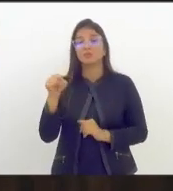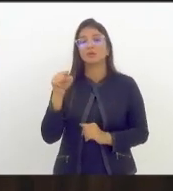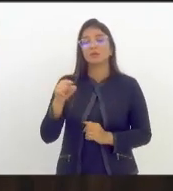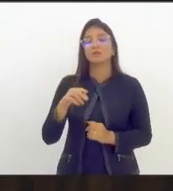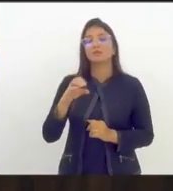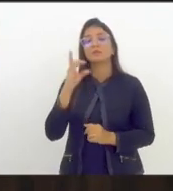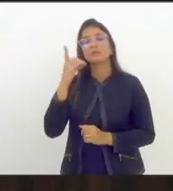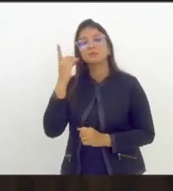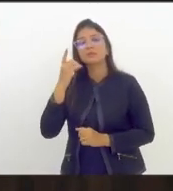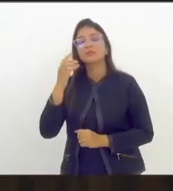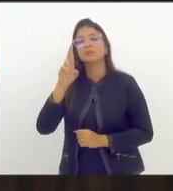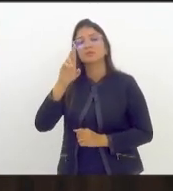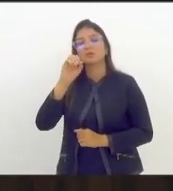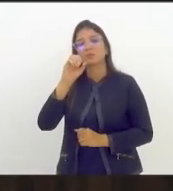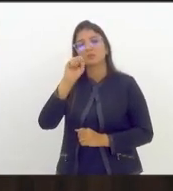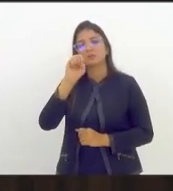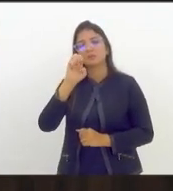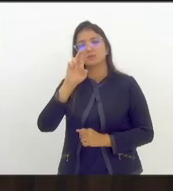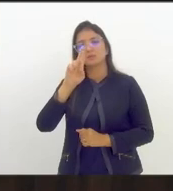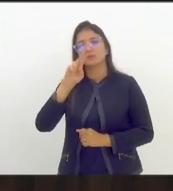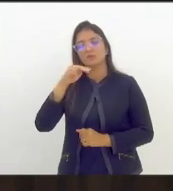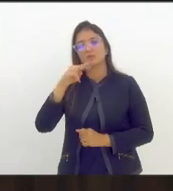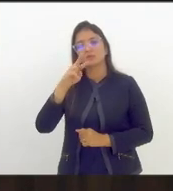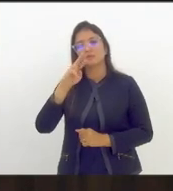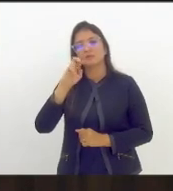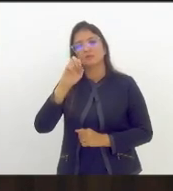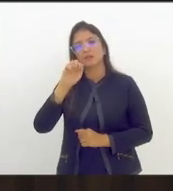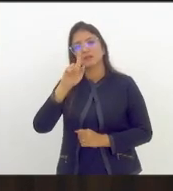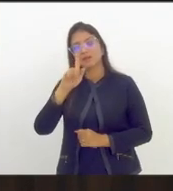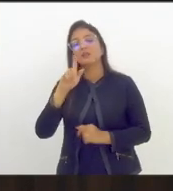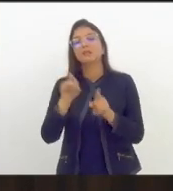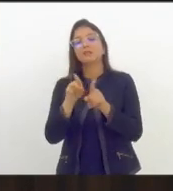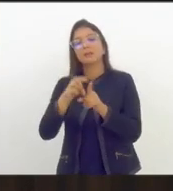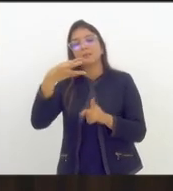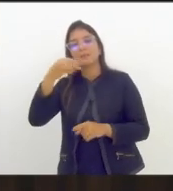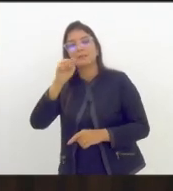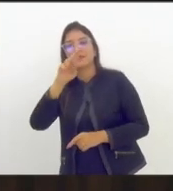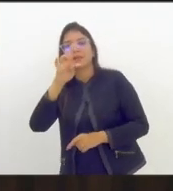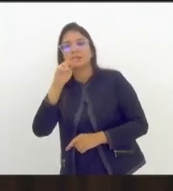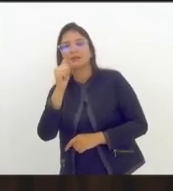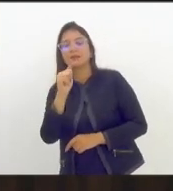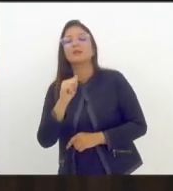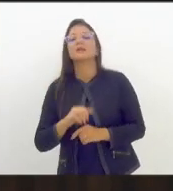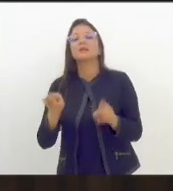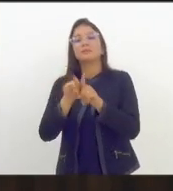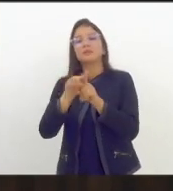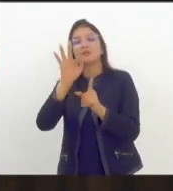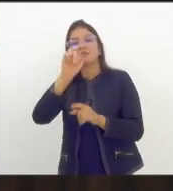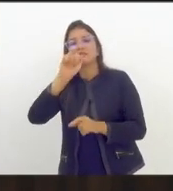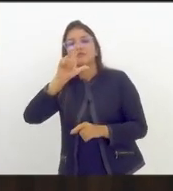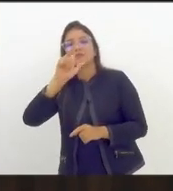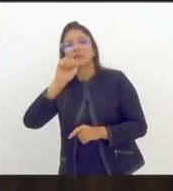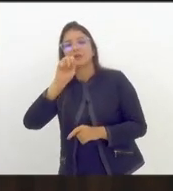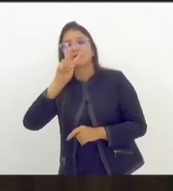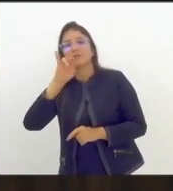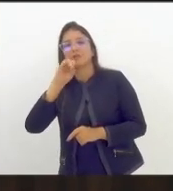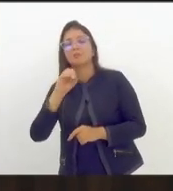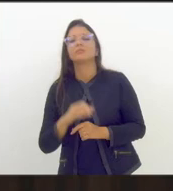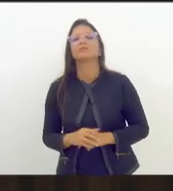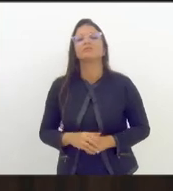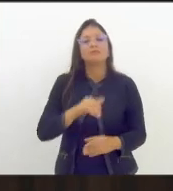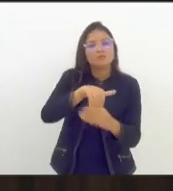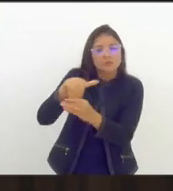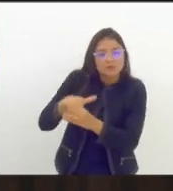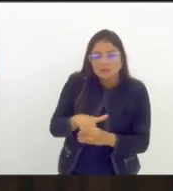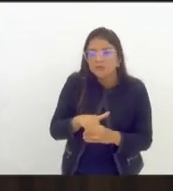Serafim. Em discussão. Não havendo quem queira discutir, encerrada a discussão, em votação. Os senhores que